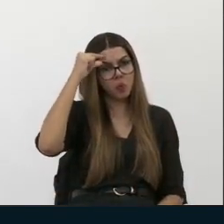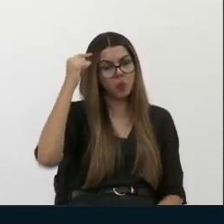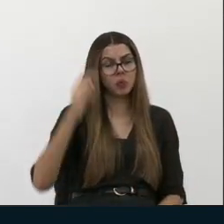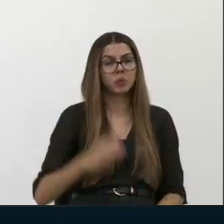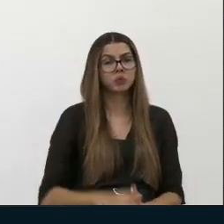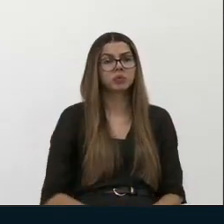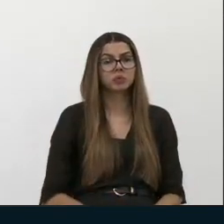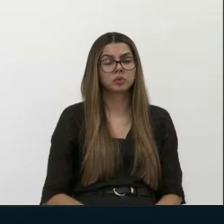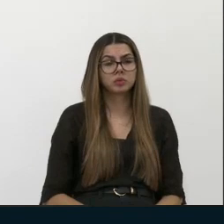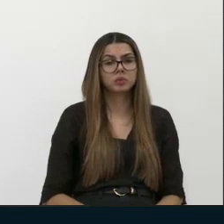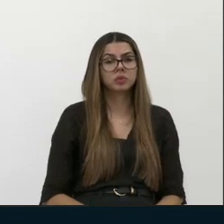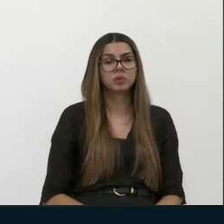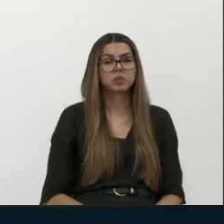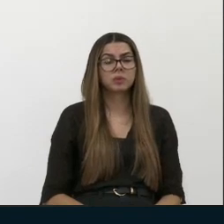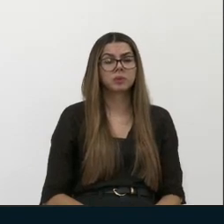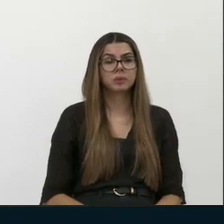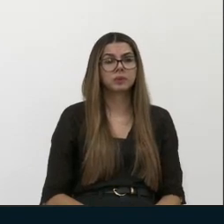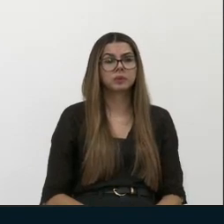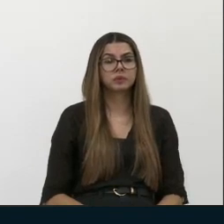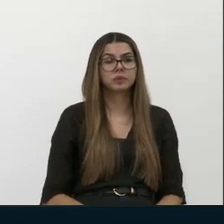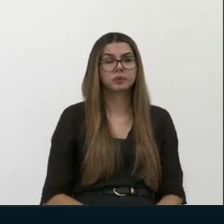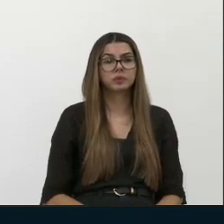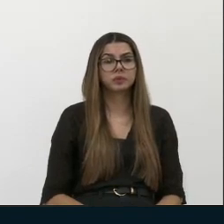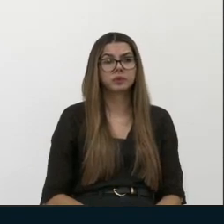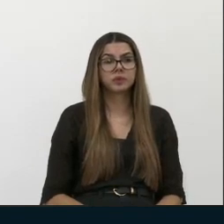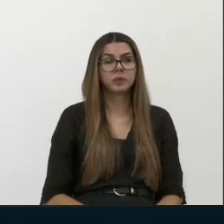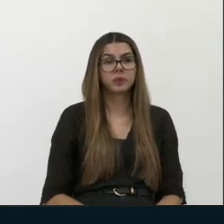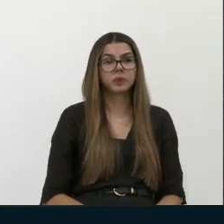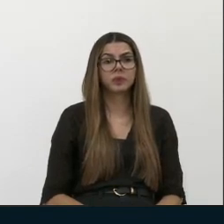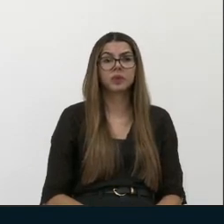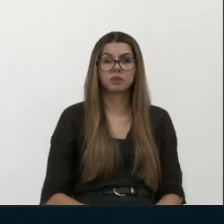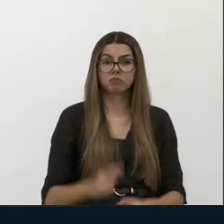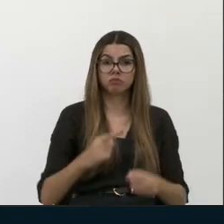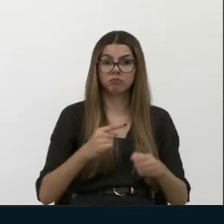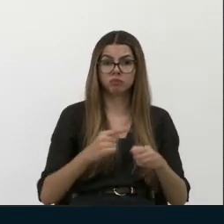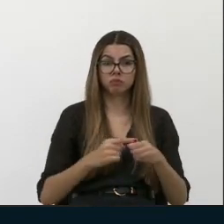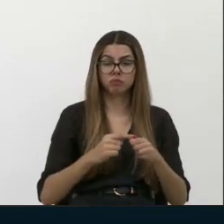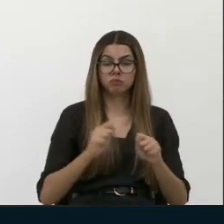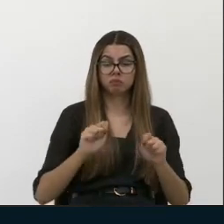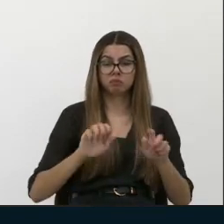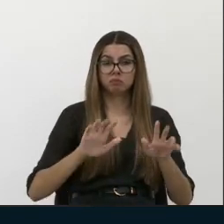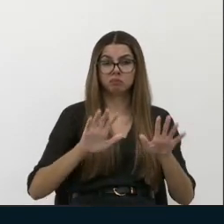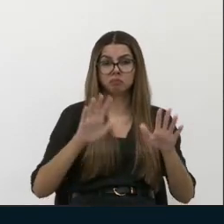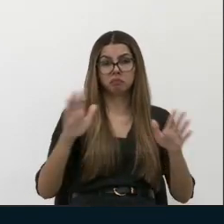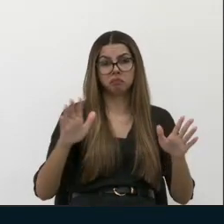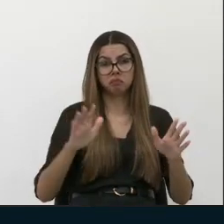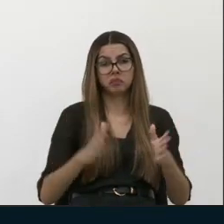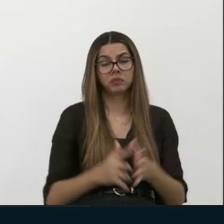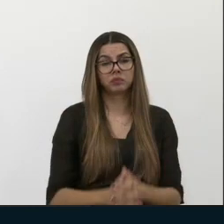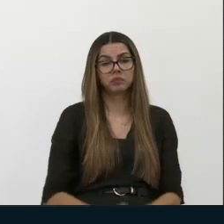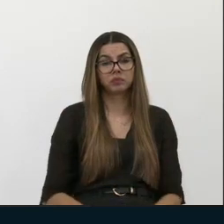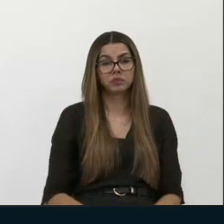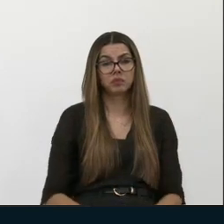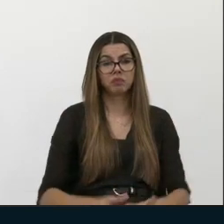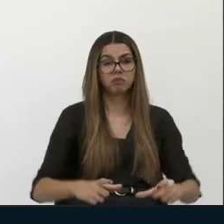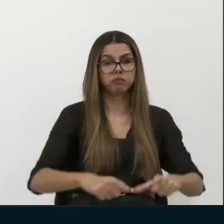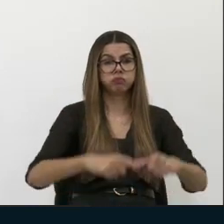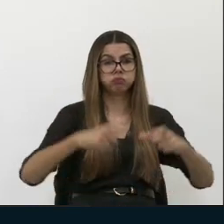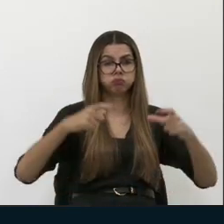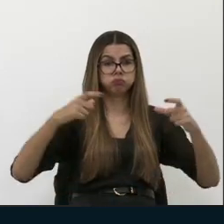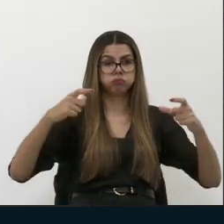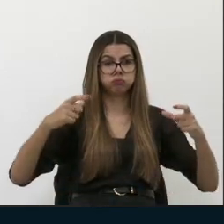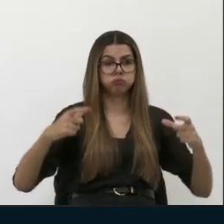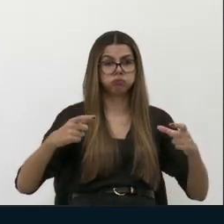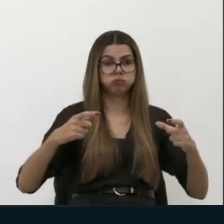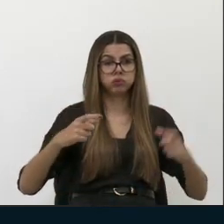do Tarciso, para trazer dinheiro para essa cidade. Coisa que não devia, uma cidade gigante dessa. Tem